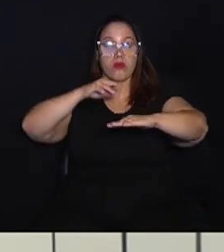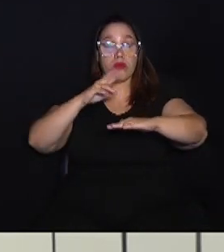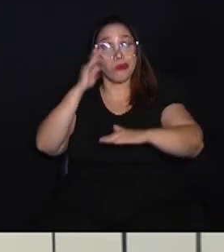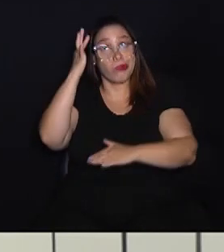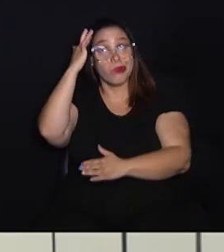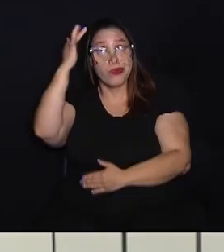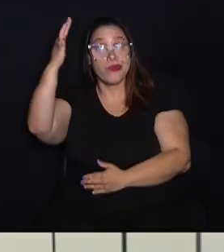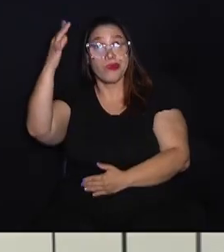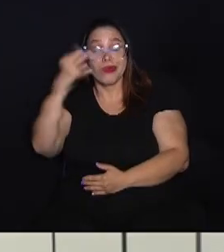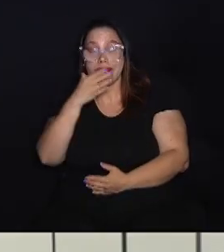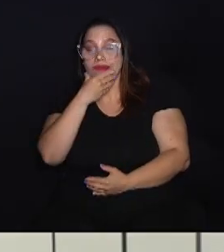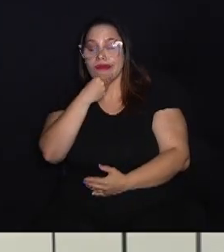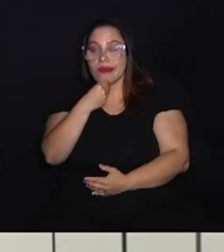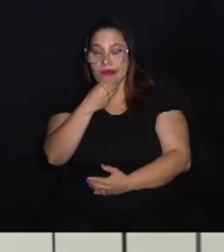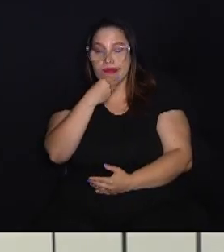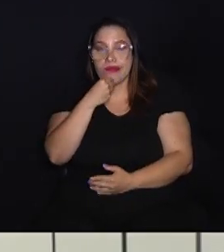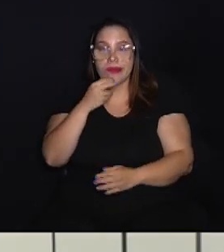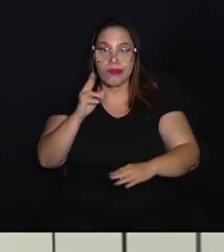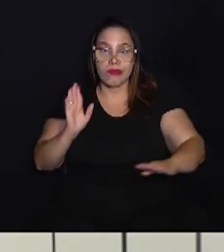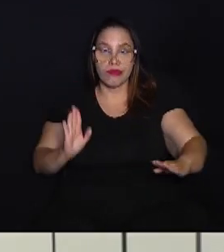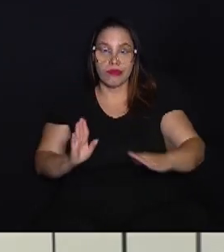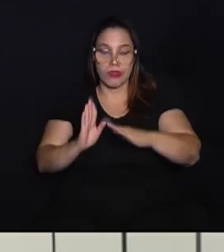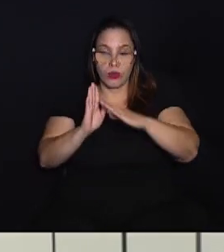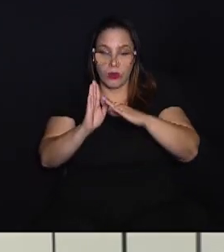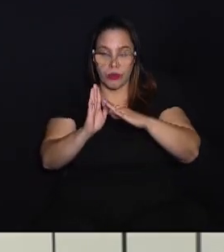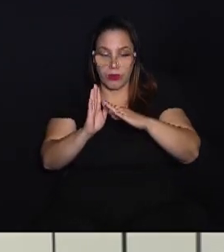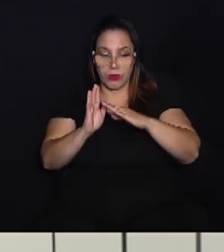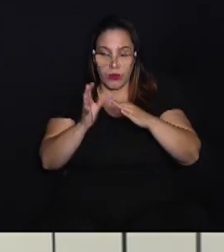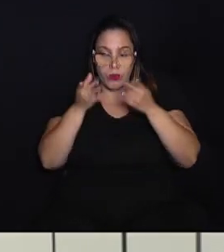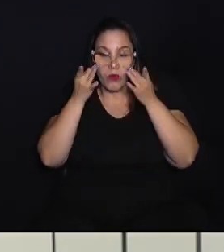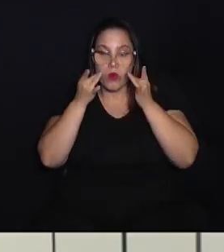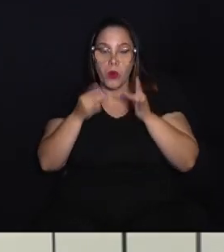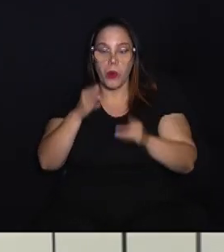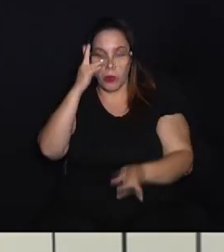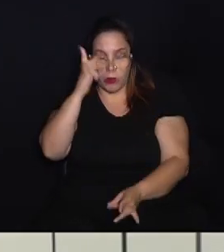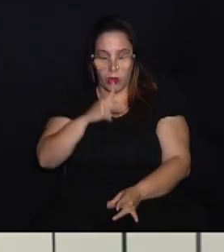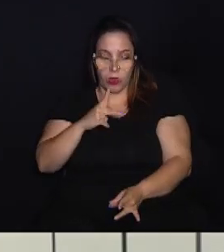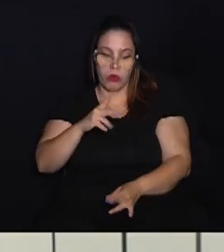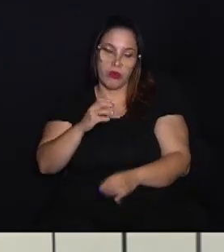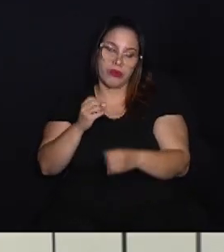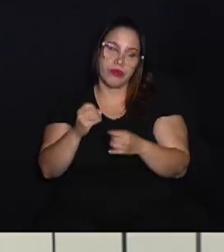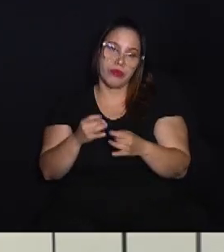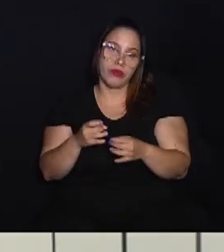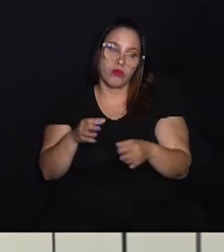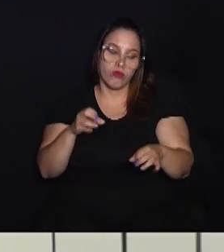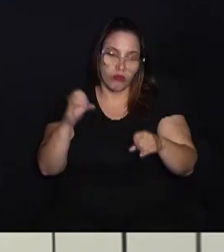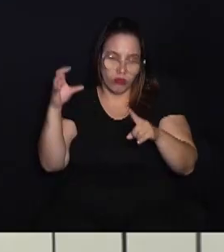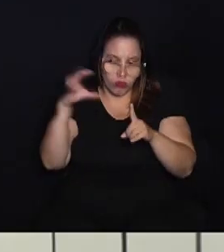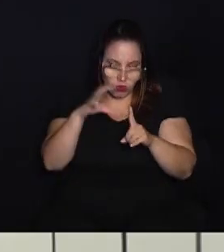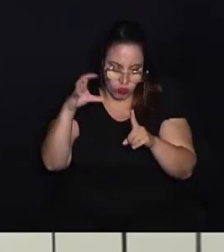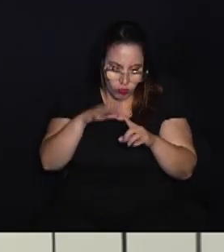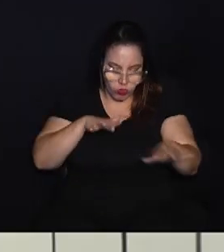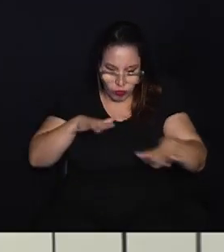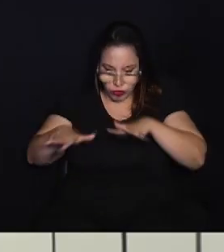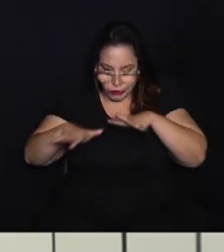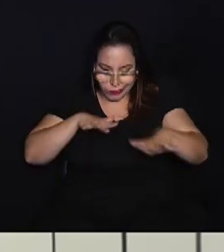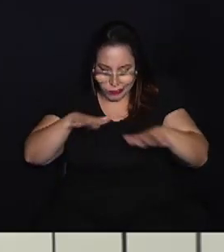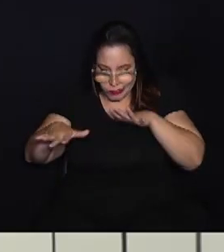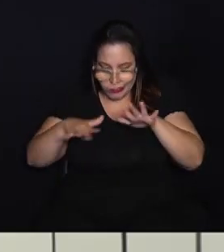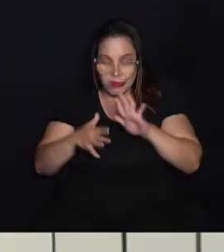do educador é colocar o aluno como protagonista do próprio aprendizado, influenciando o movimento